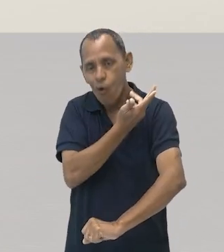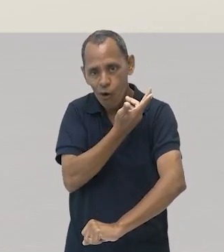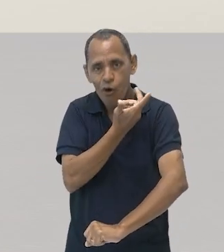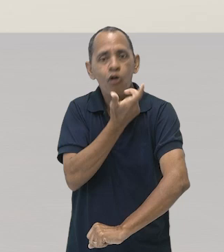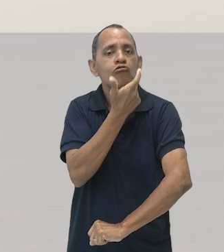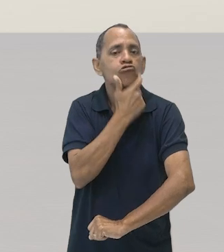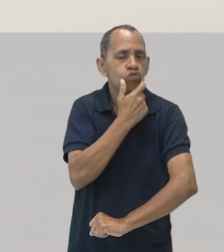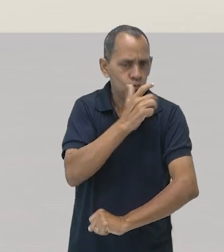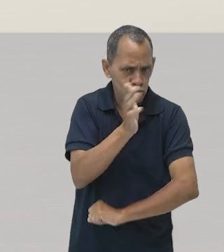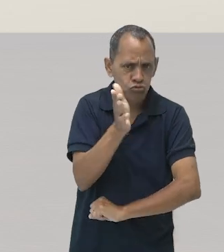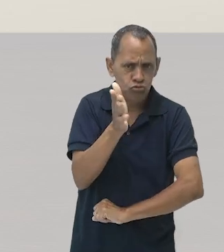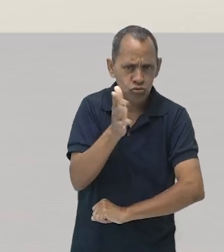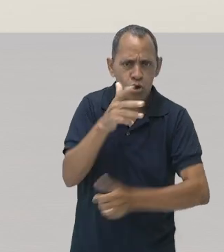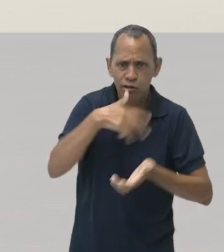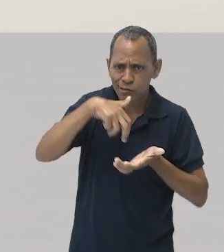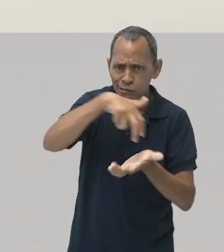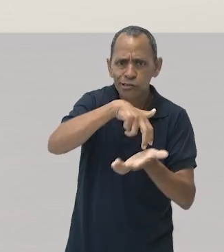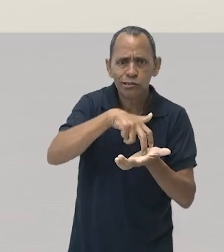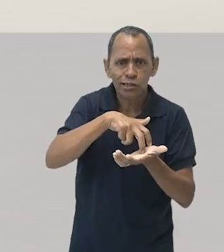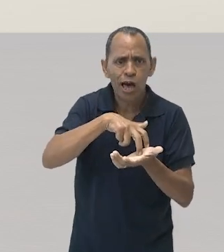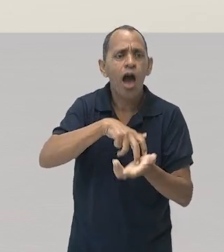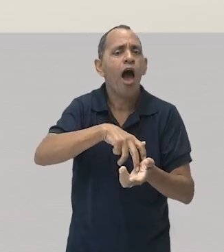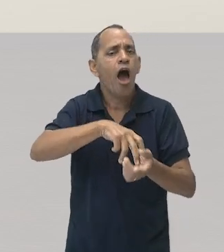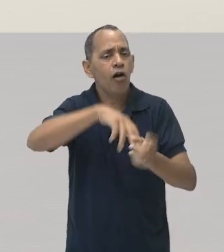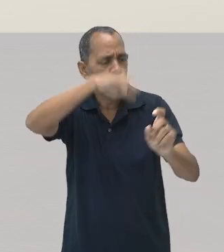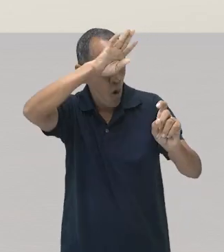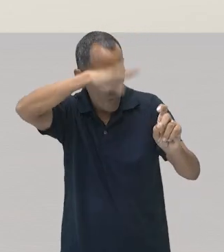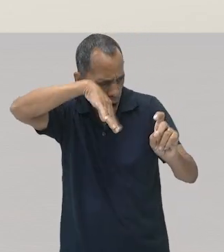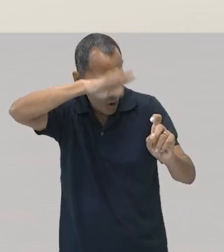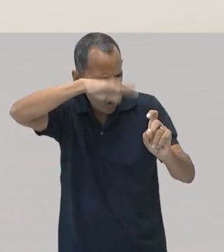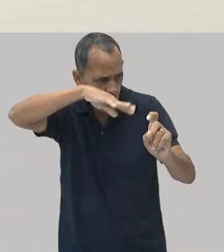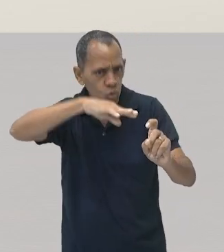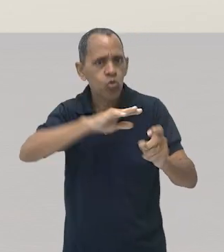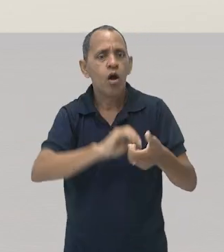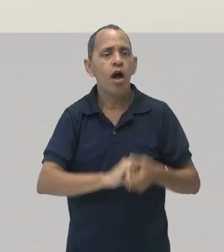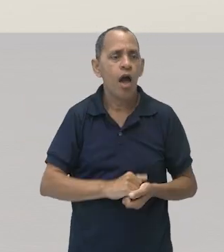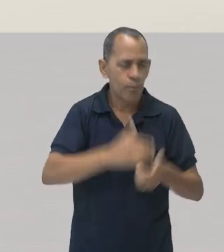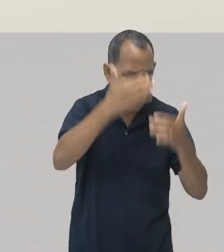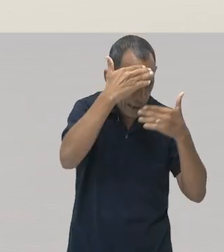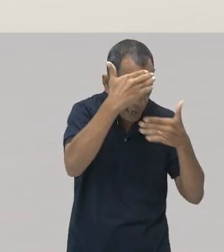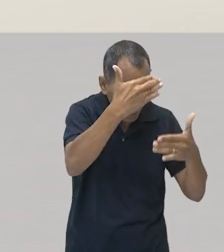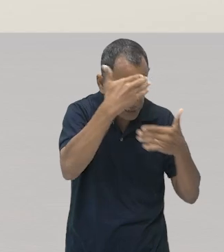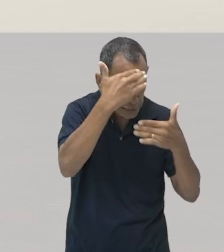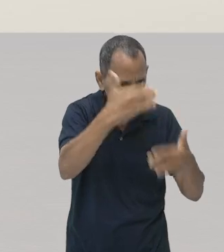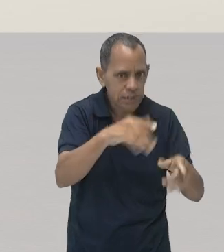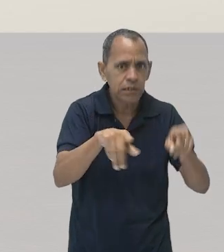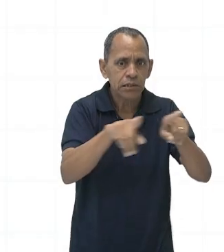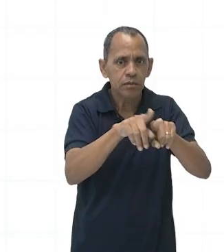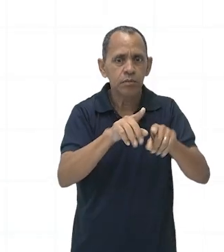já dançavam para cultuar, para agradecer e assim por diante, tá?